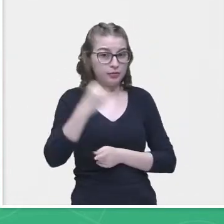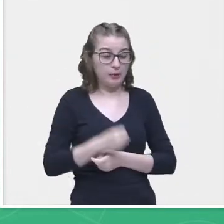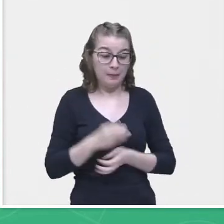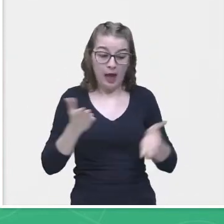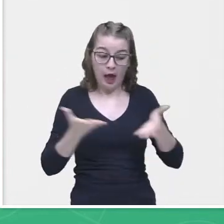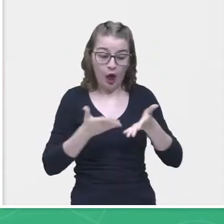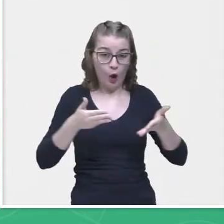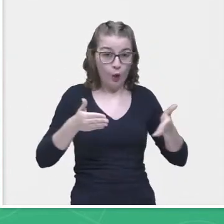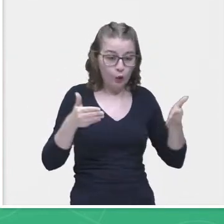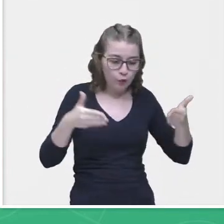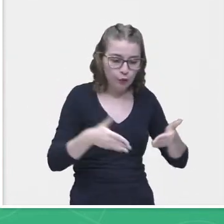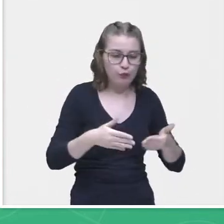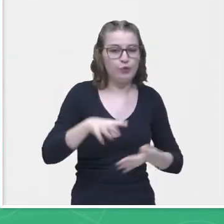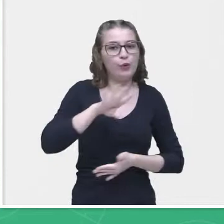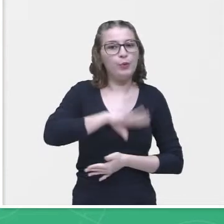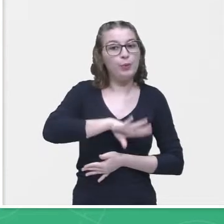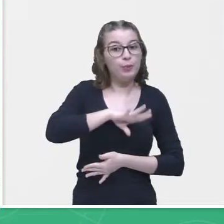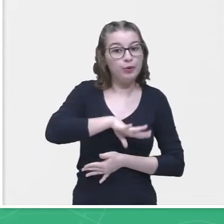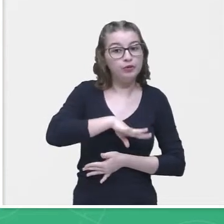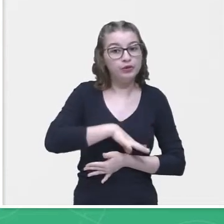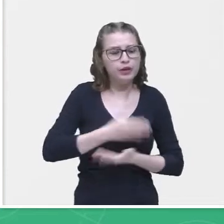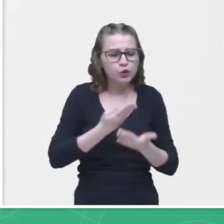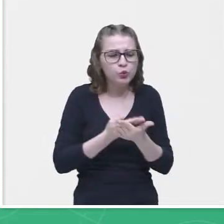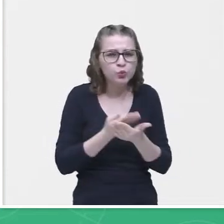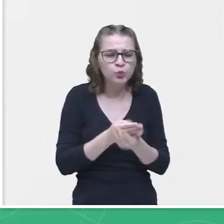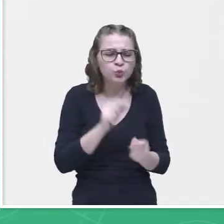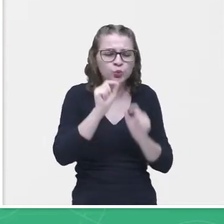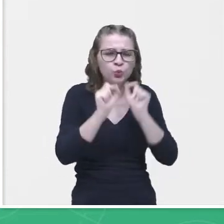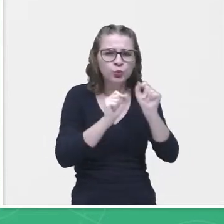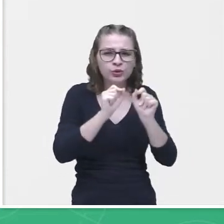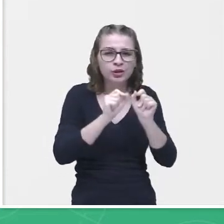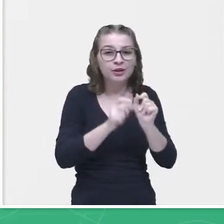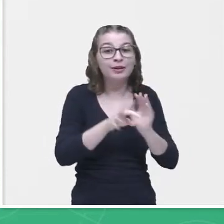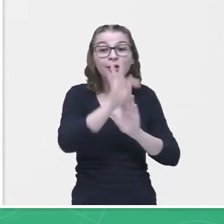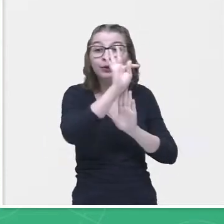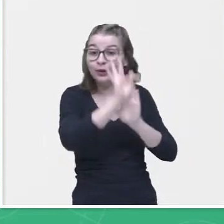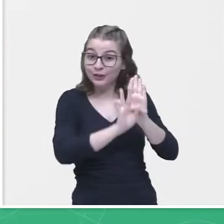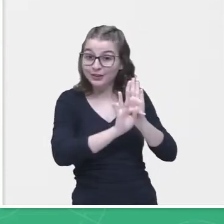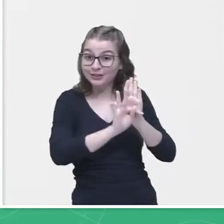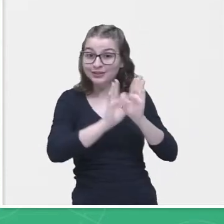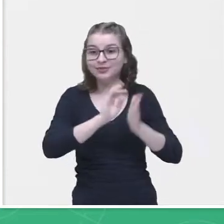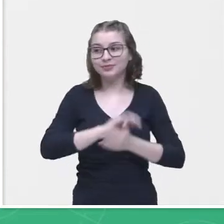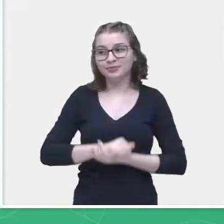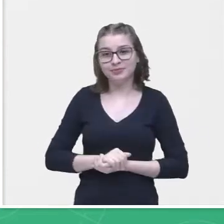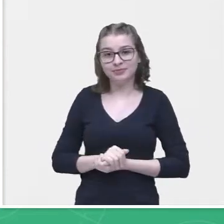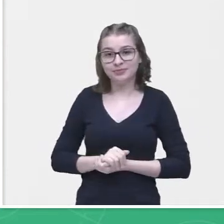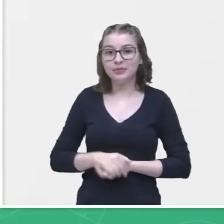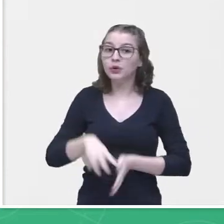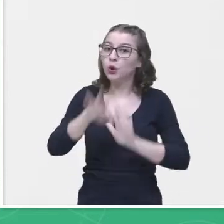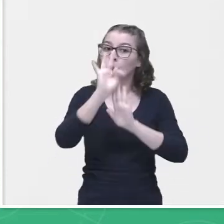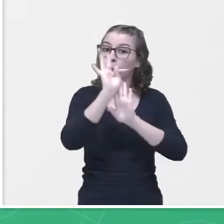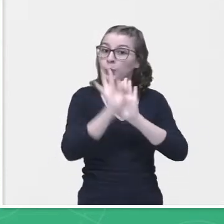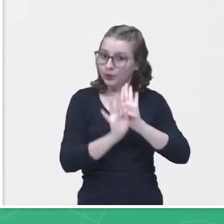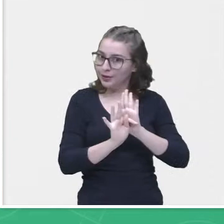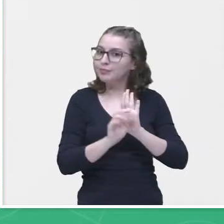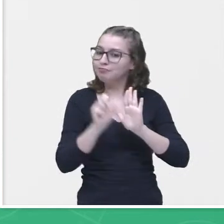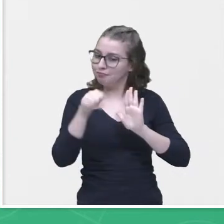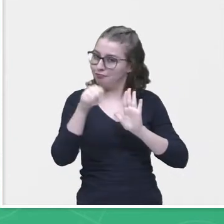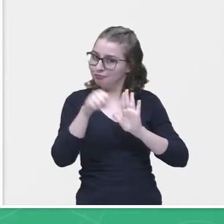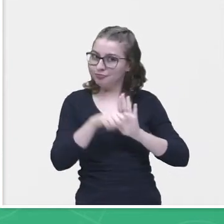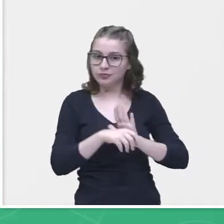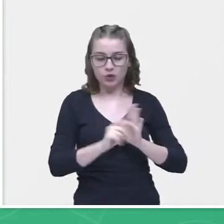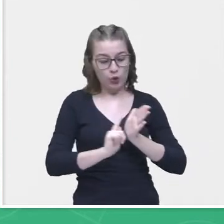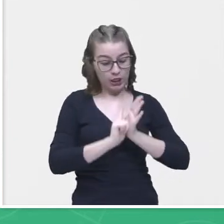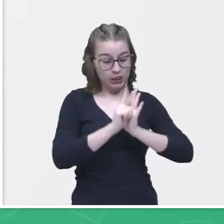portuguesa é onde nós estudamos o texto. Vamos ver então, olha aí. O texto, sim,